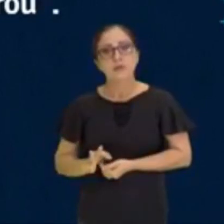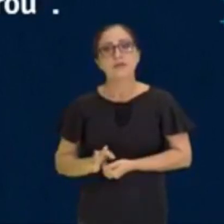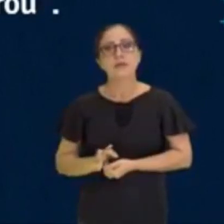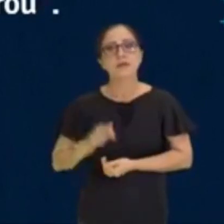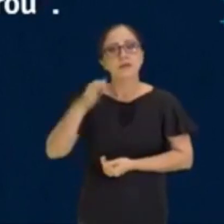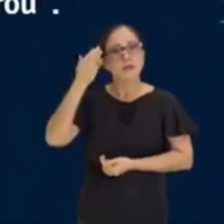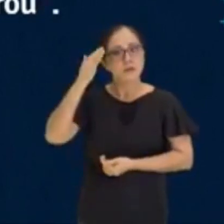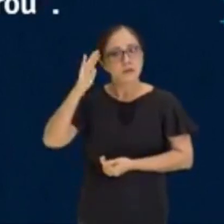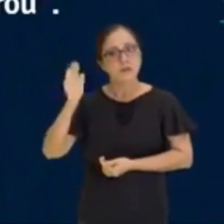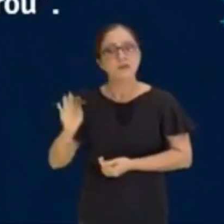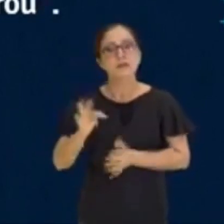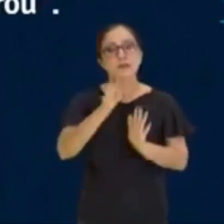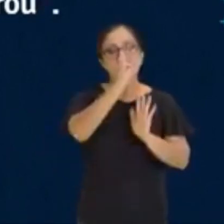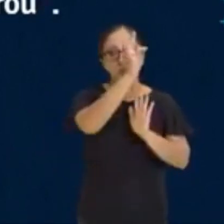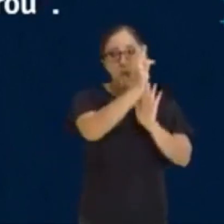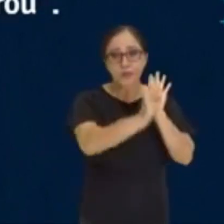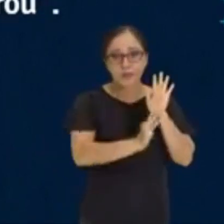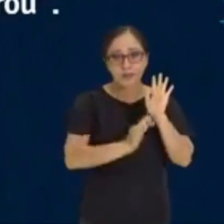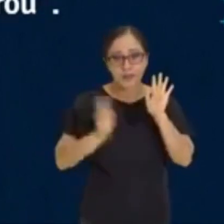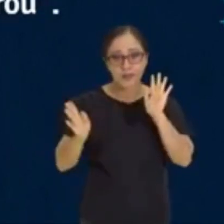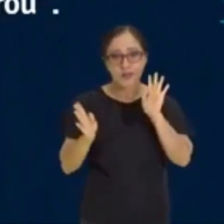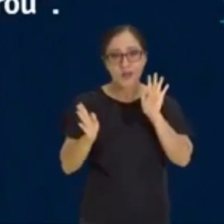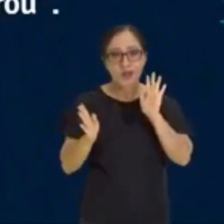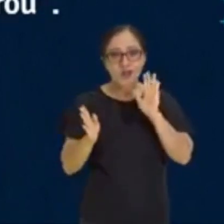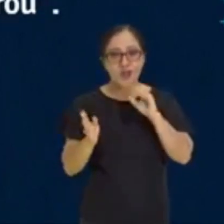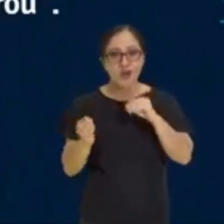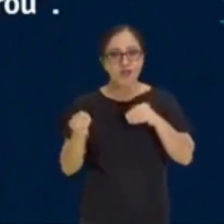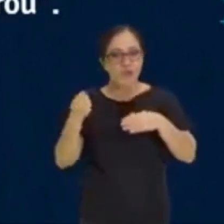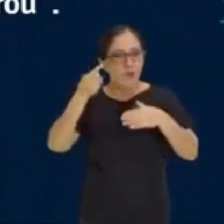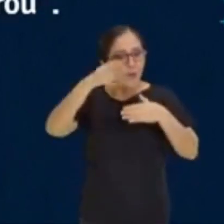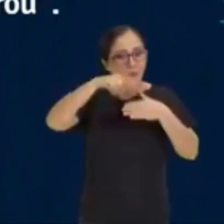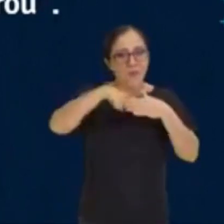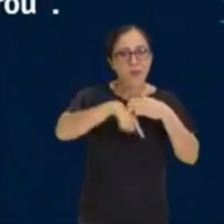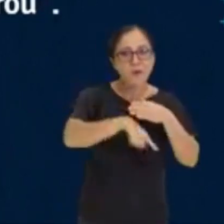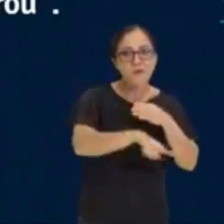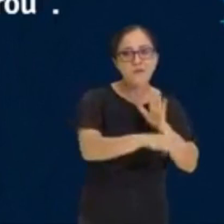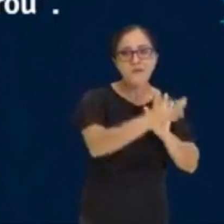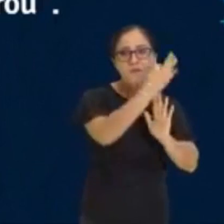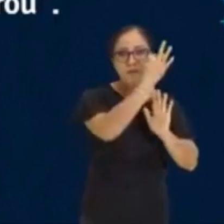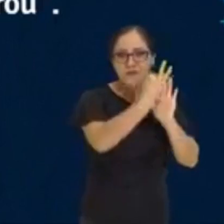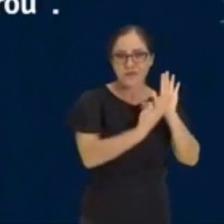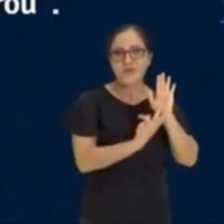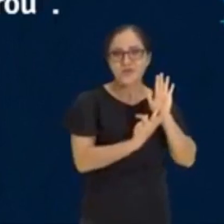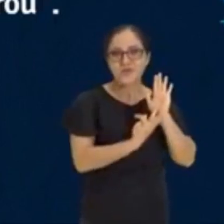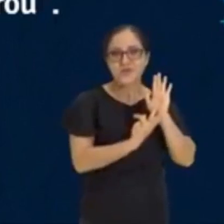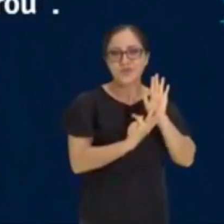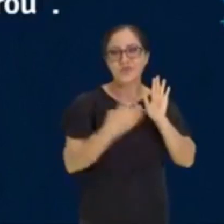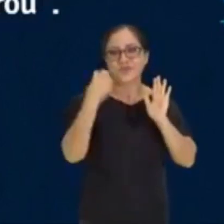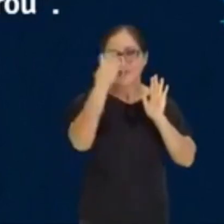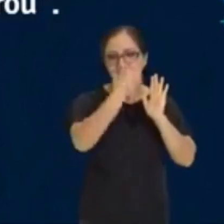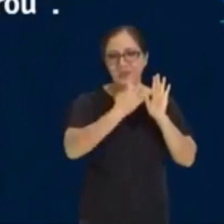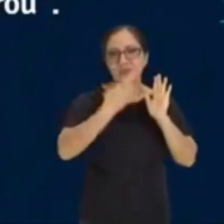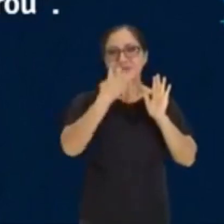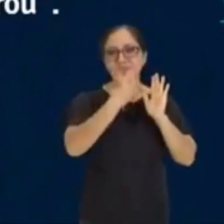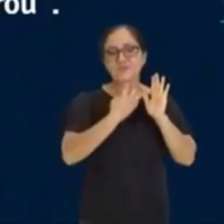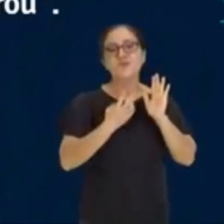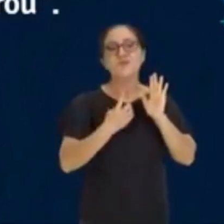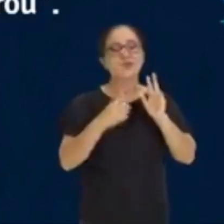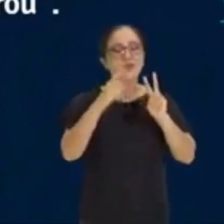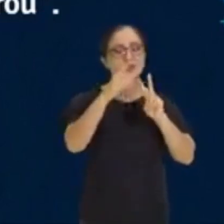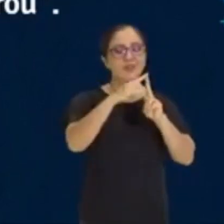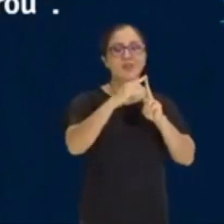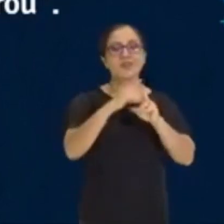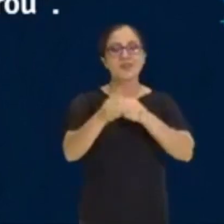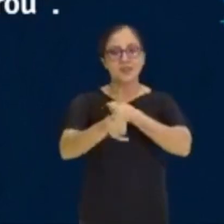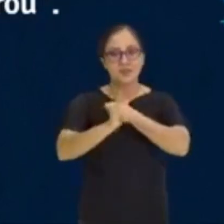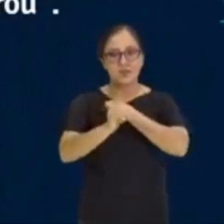os textos, nós vamos agora mergulhar um pouquinho mais nos textos que nós lemos. Texto